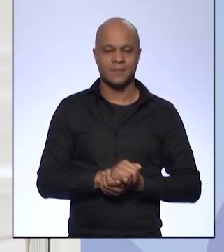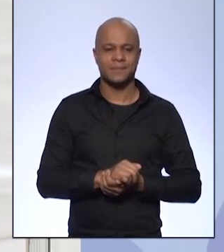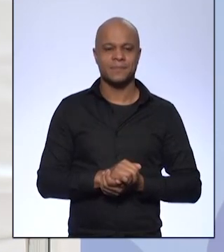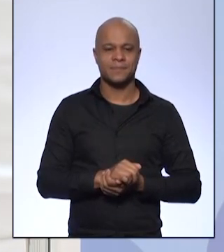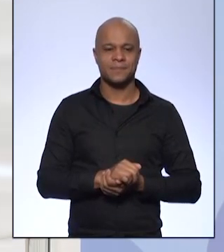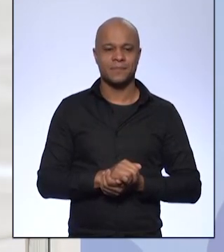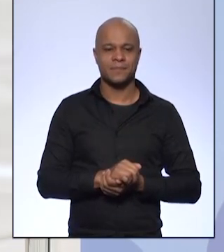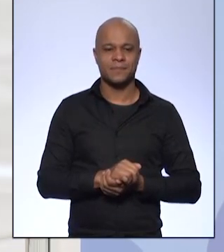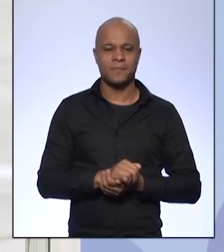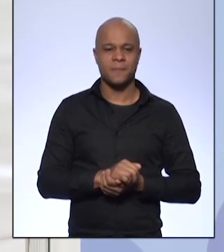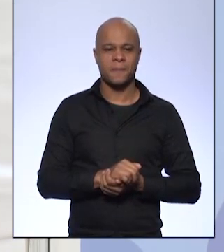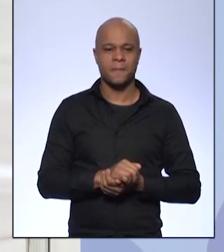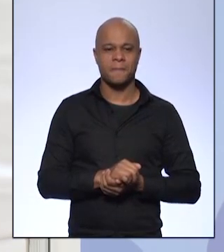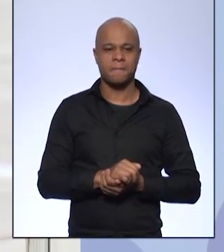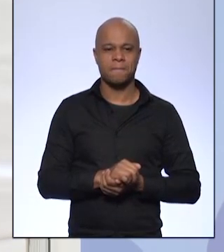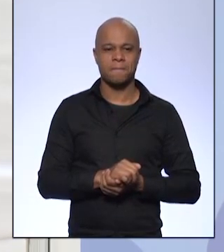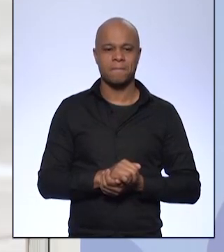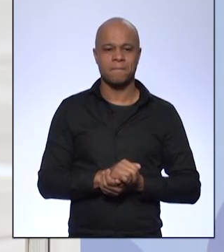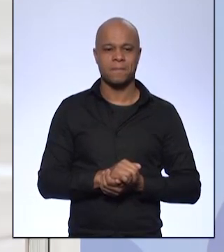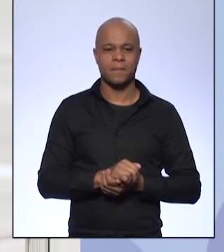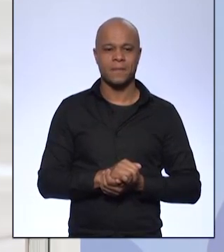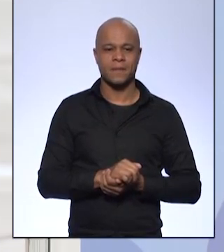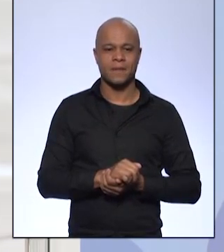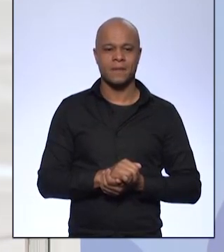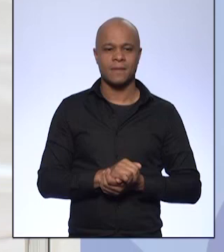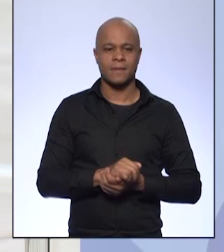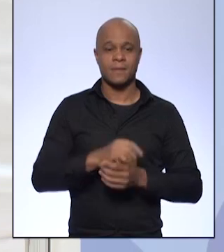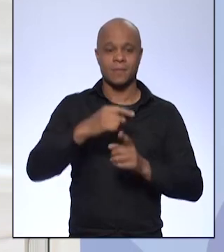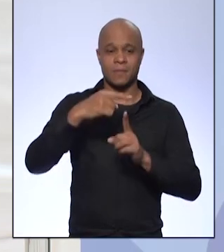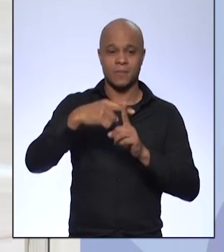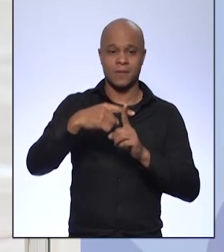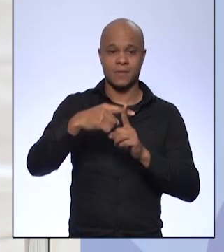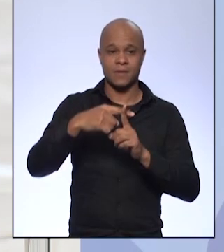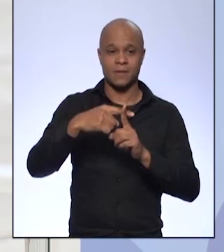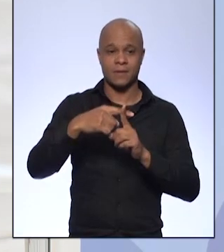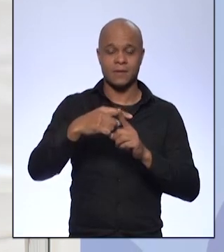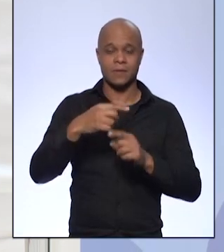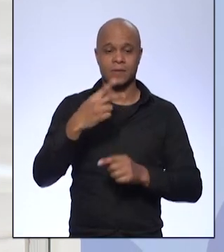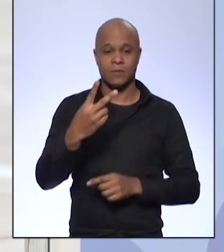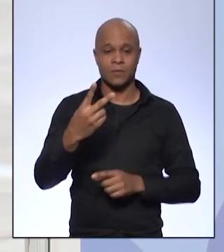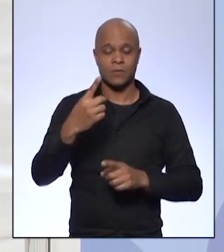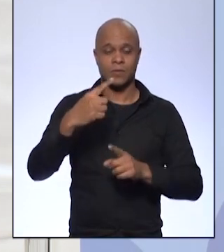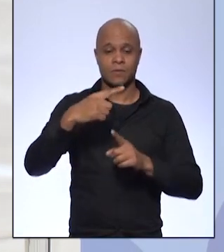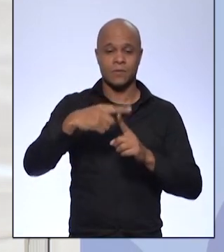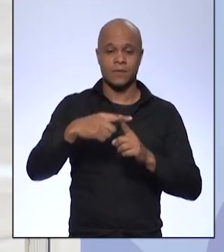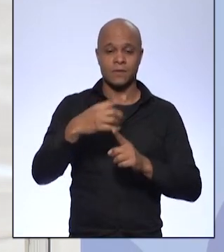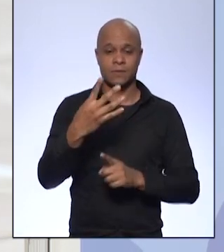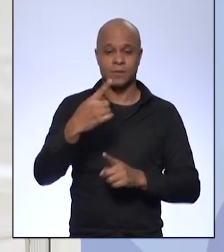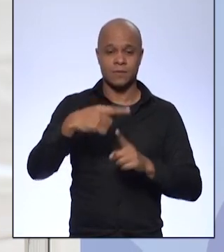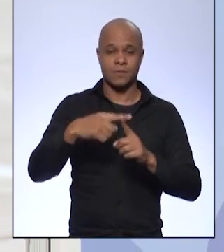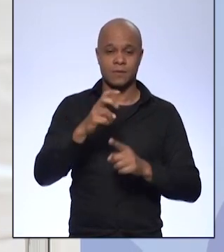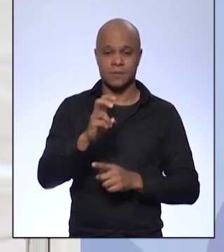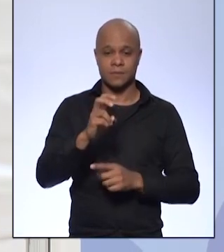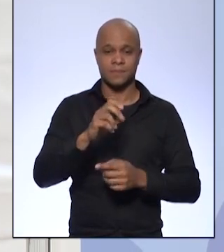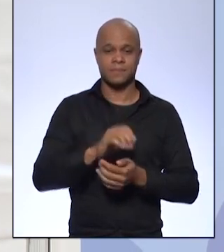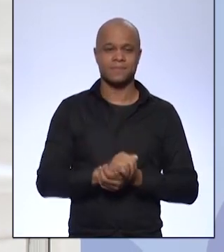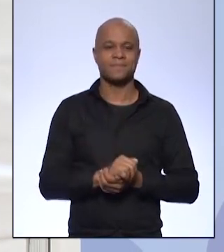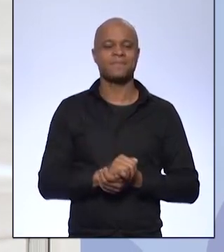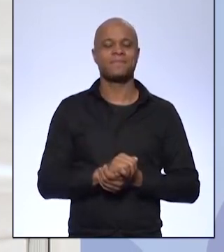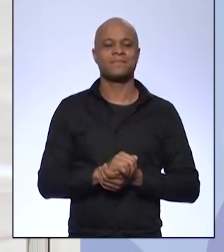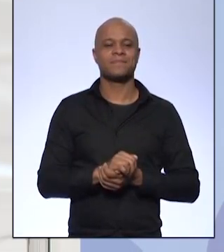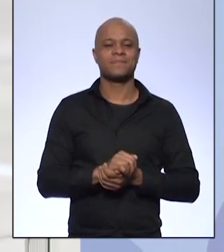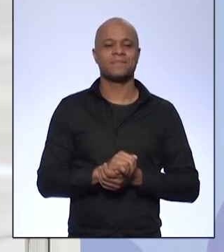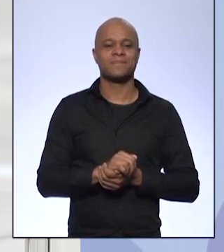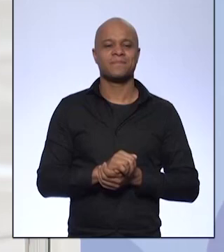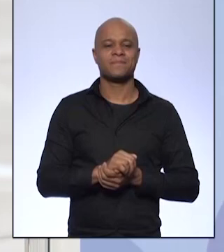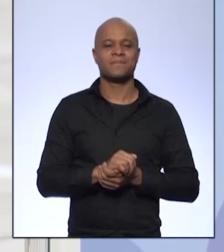bem. Agora, eu vou tirar o 3. Então, mais 2 vezes 4 vezes 5.